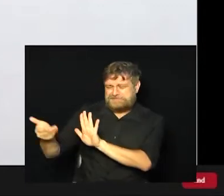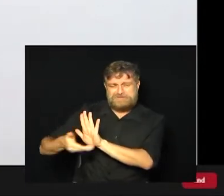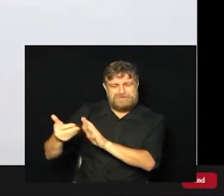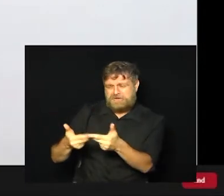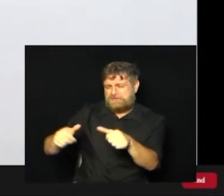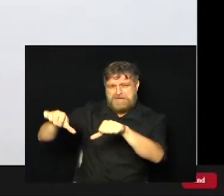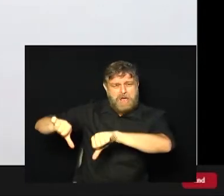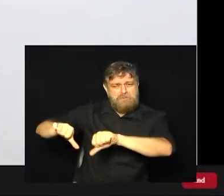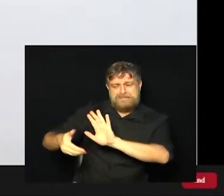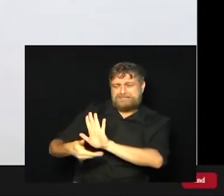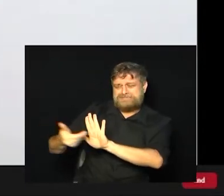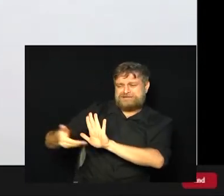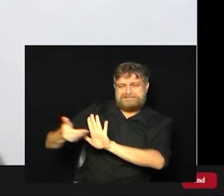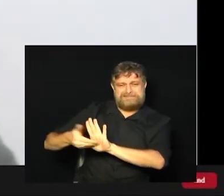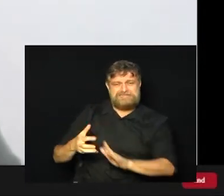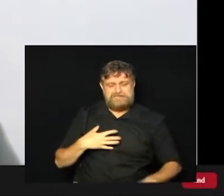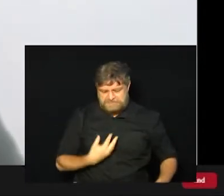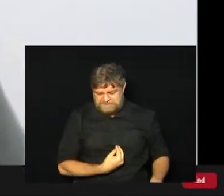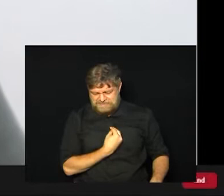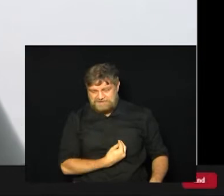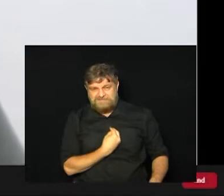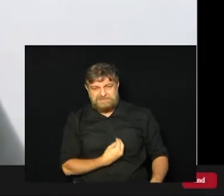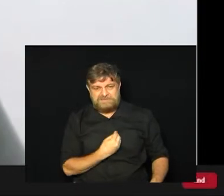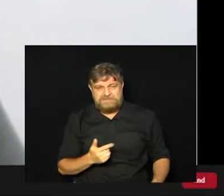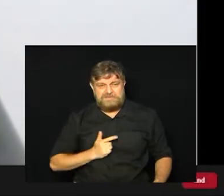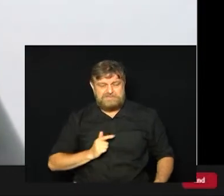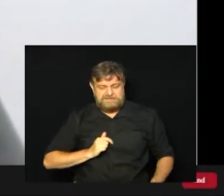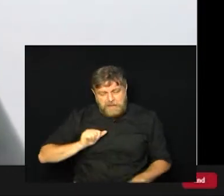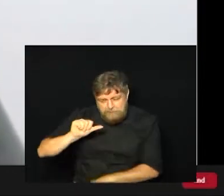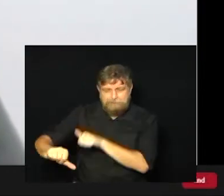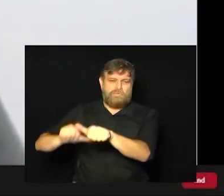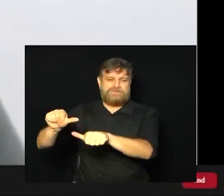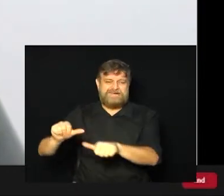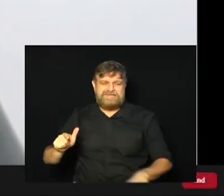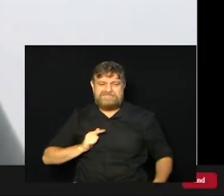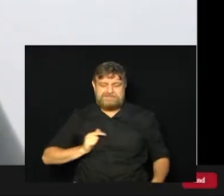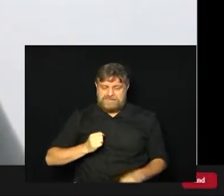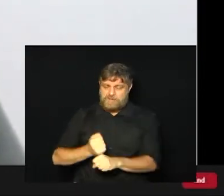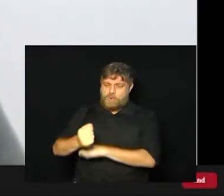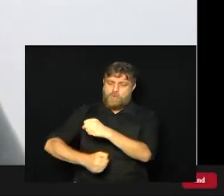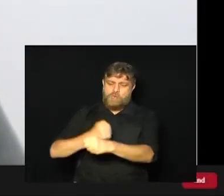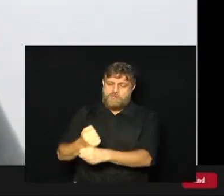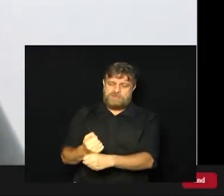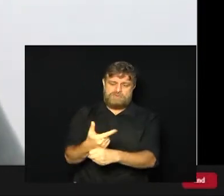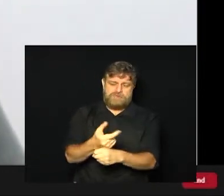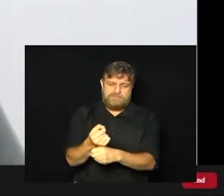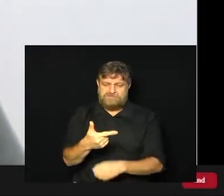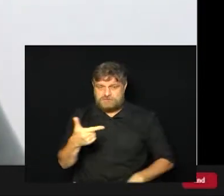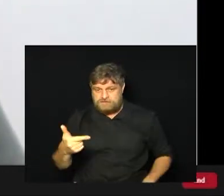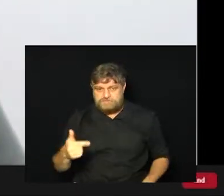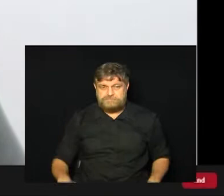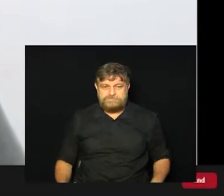bem do teu estilo de vida, da tua agenda, do teu cronograma 2022. Até